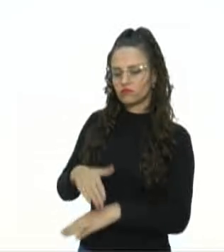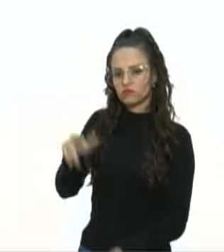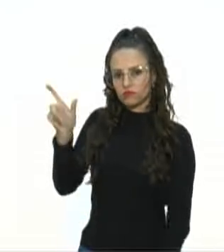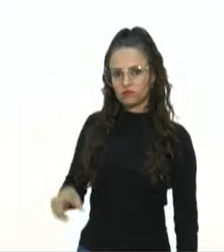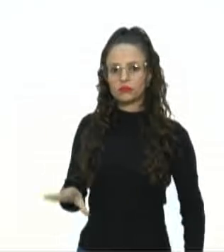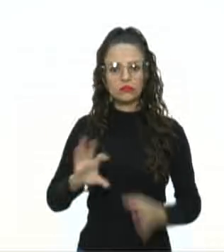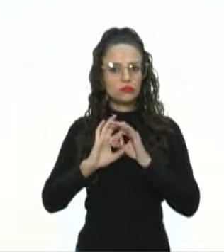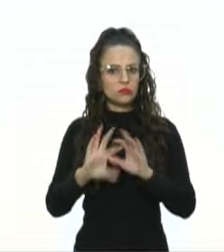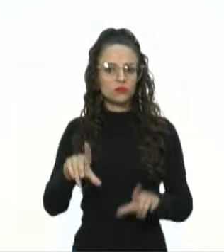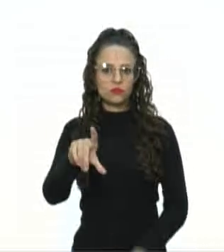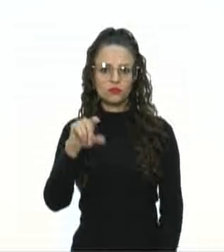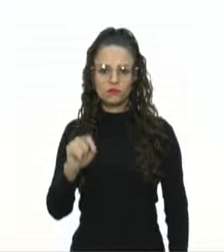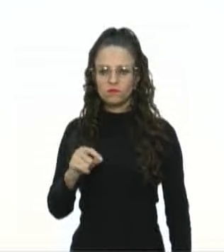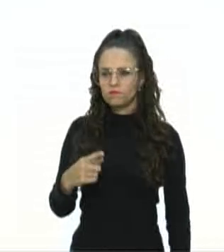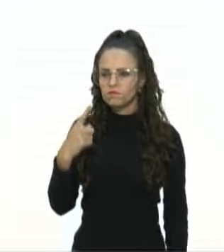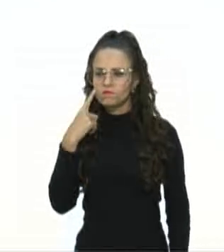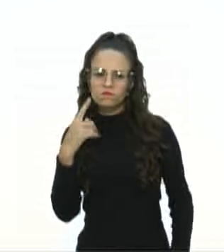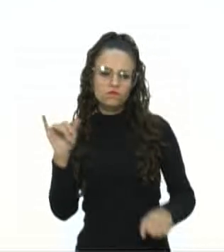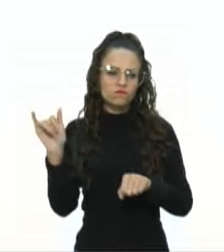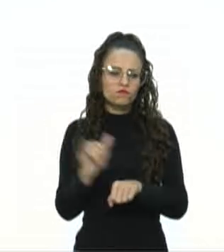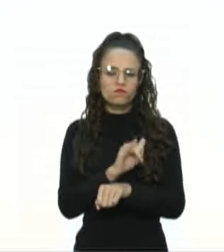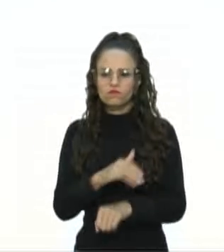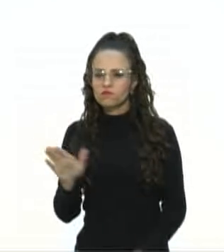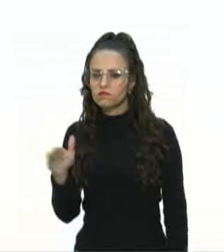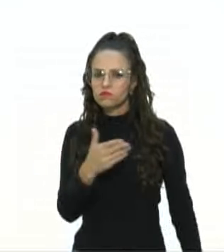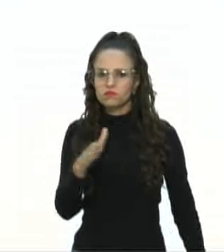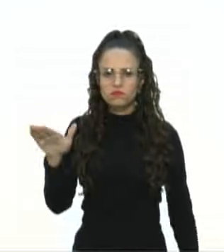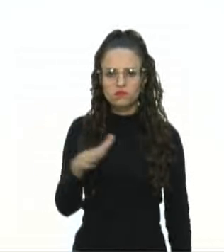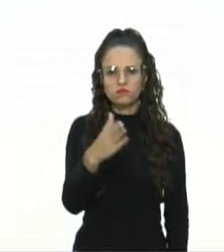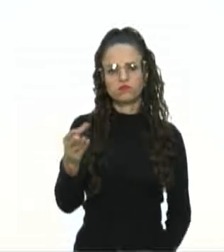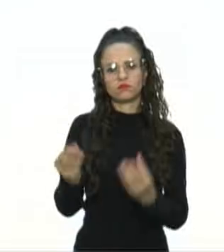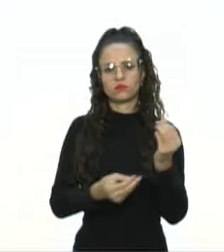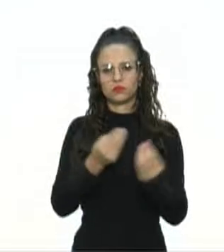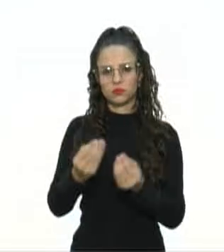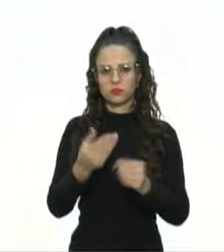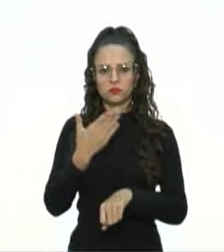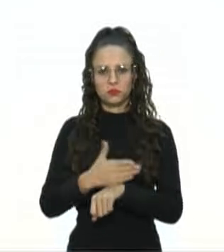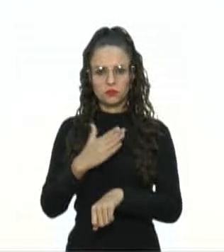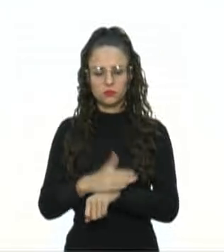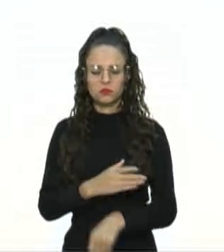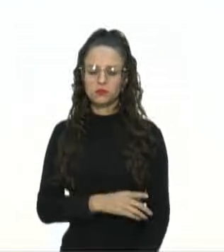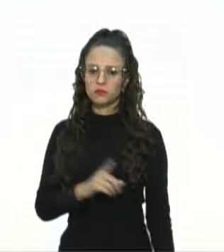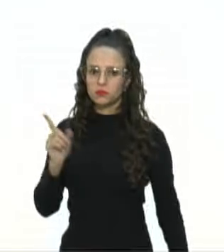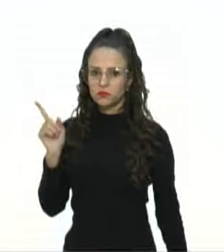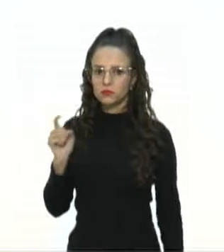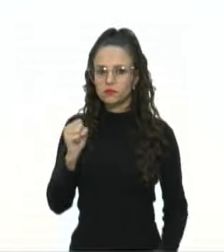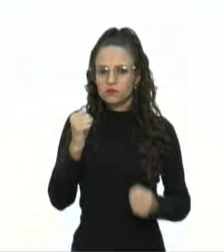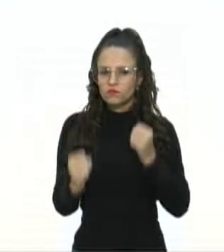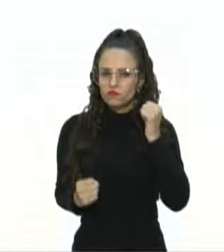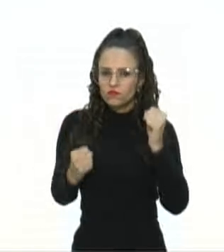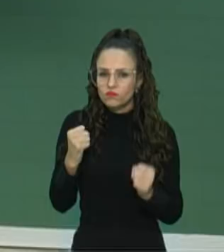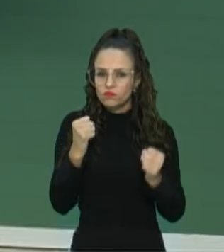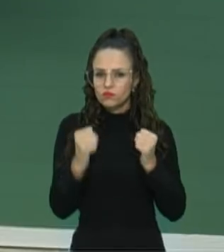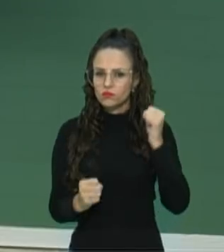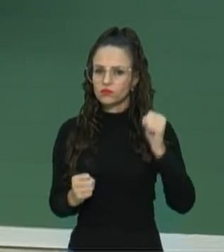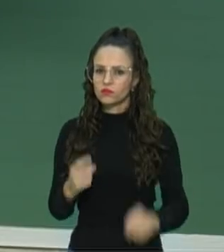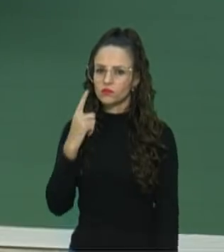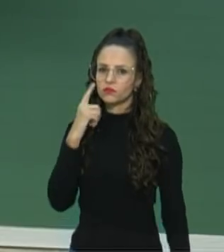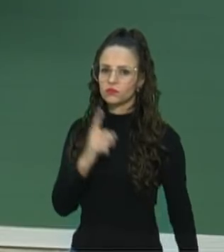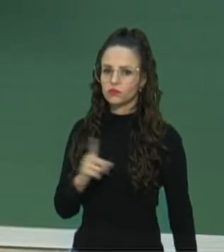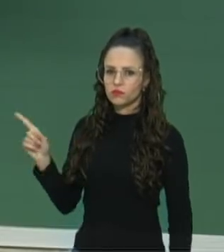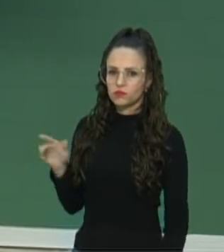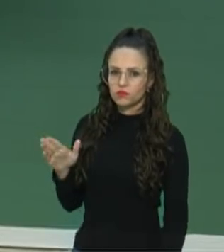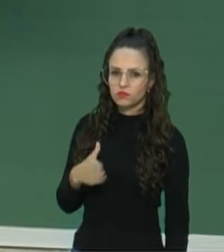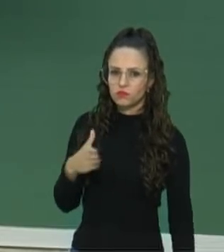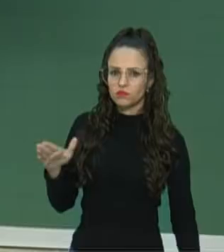escolha, instigando a elaboração de estratégias em meio à atividade. Né? Então, a corrida de orientação, como está retratada aqui